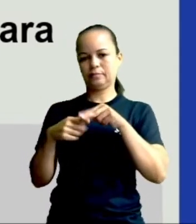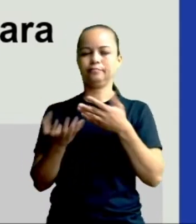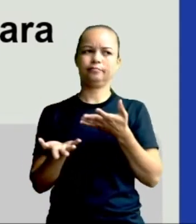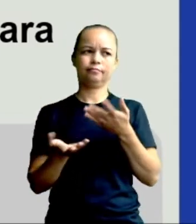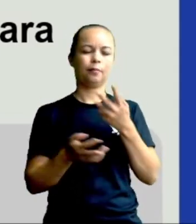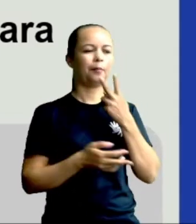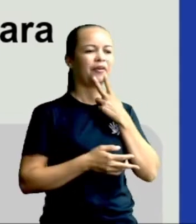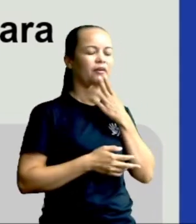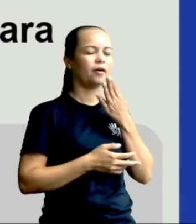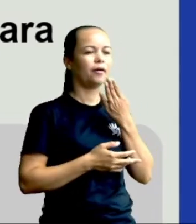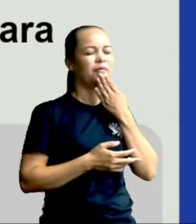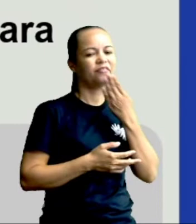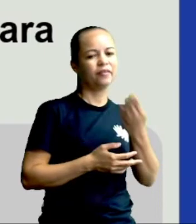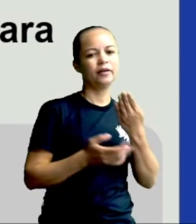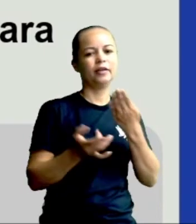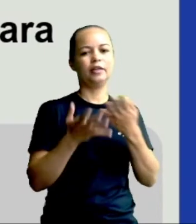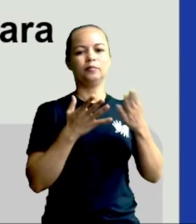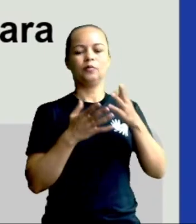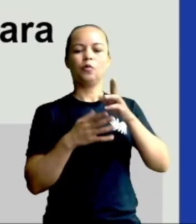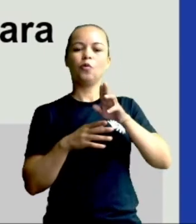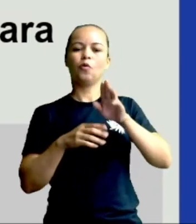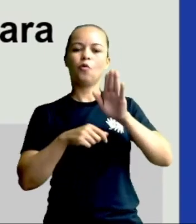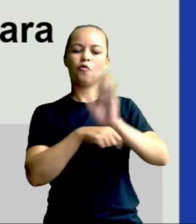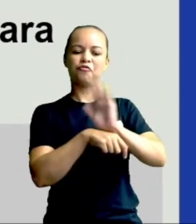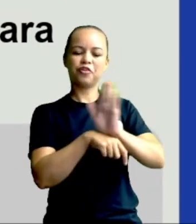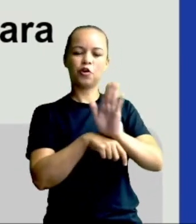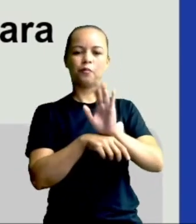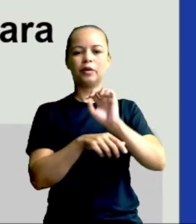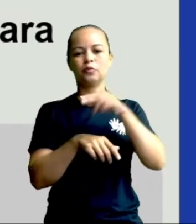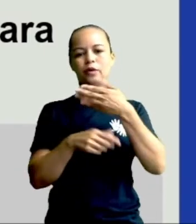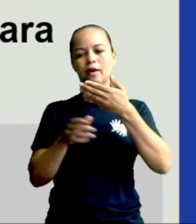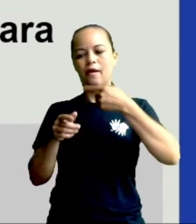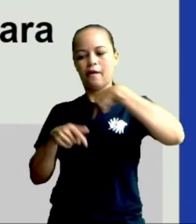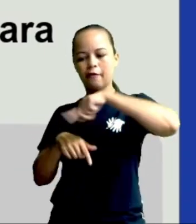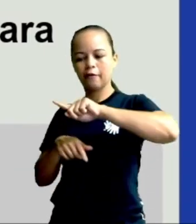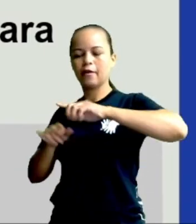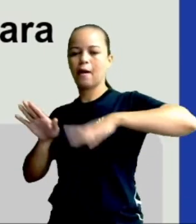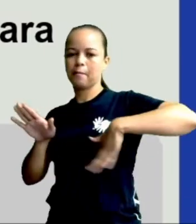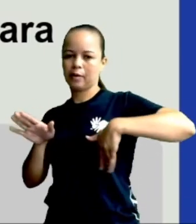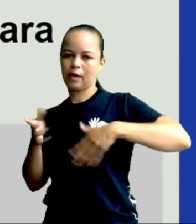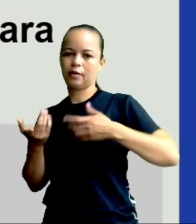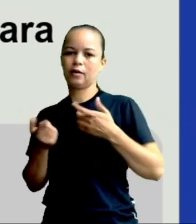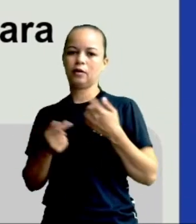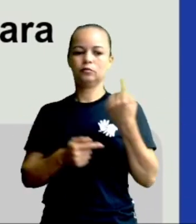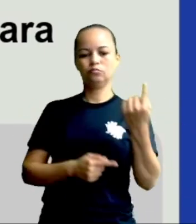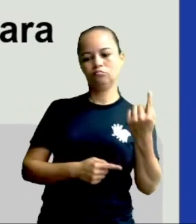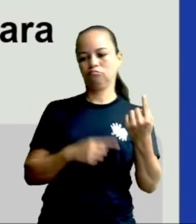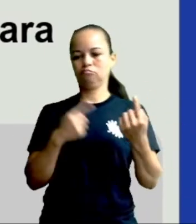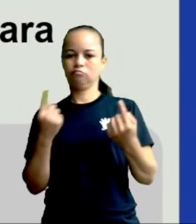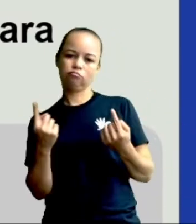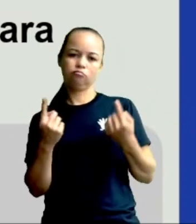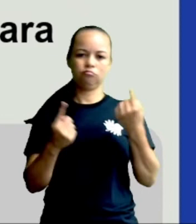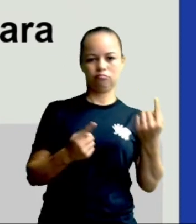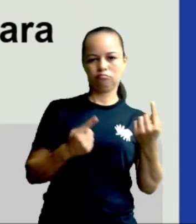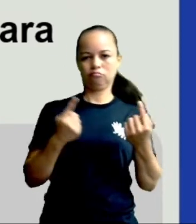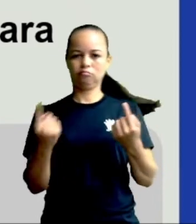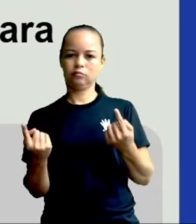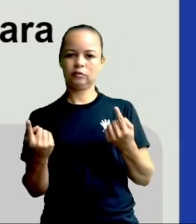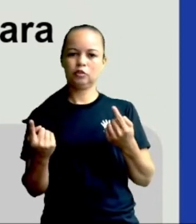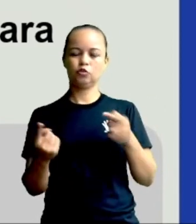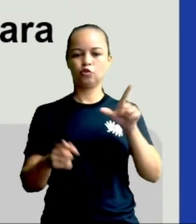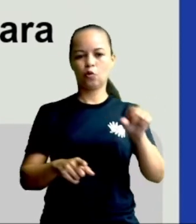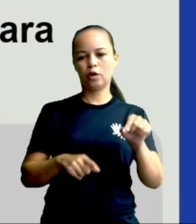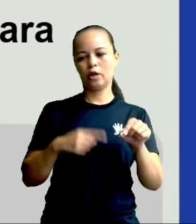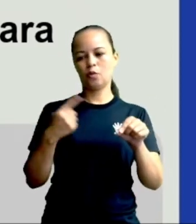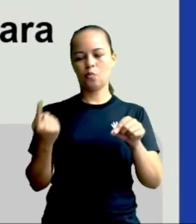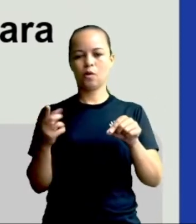um a praia ou seja você sempre vai preferir uma coisa a outra e não